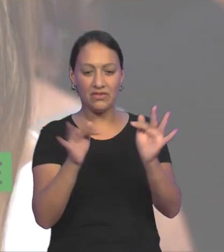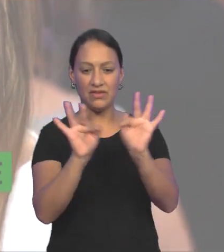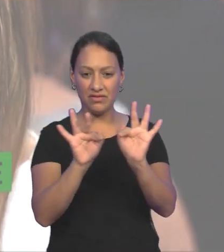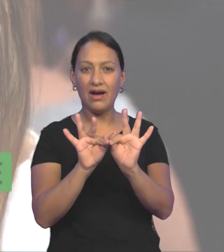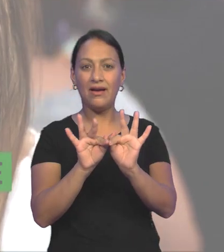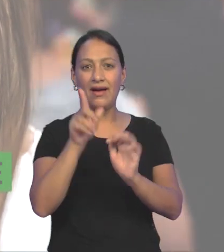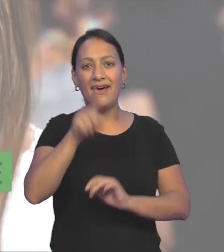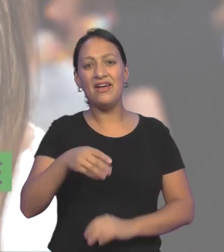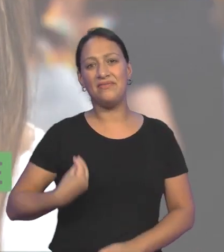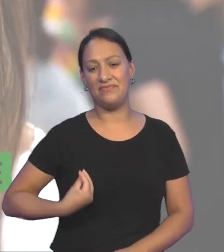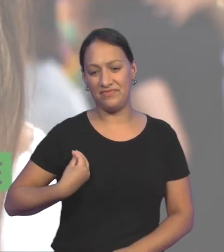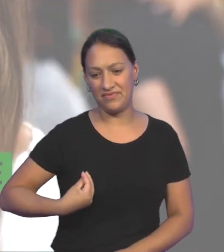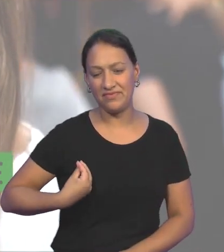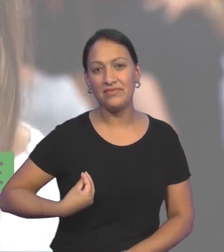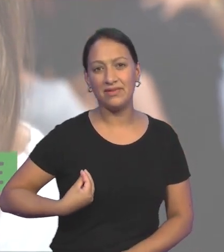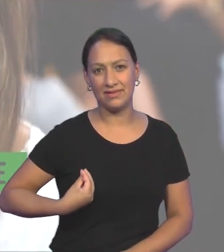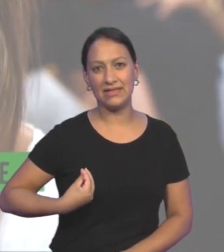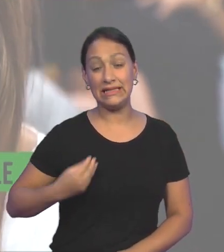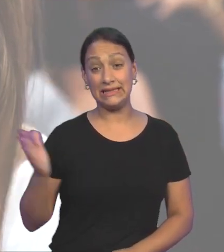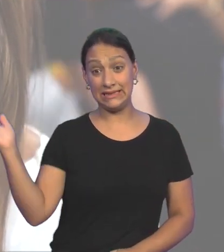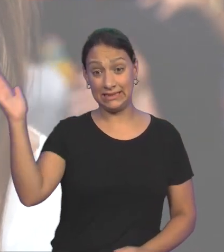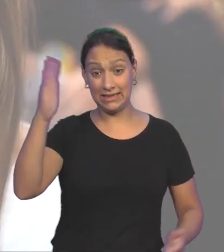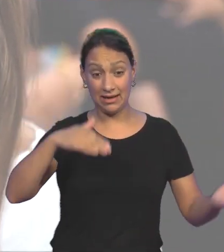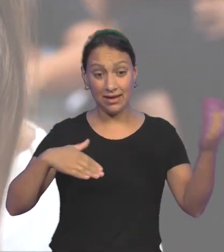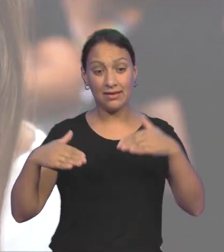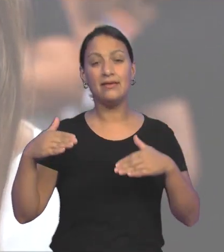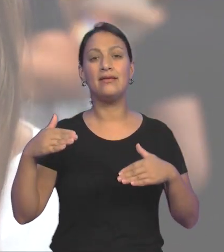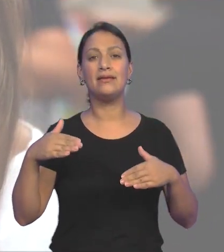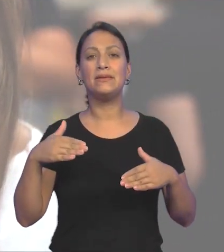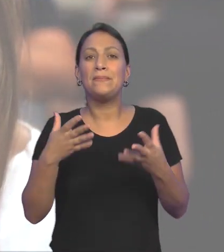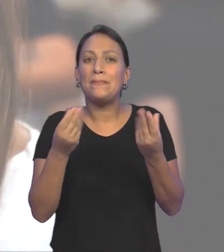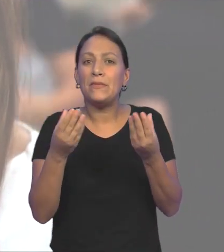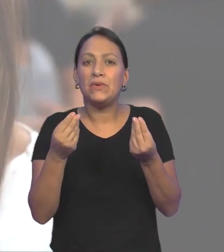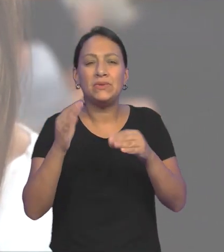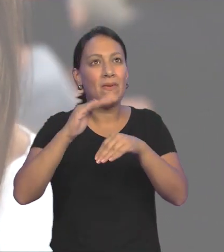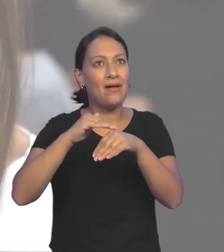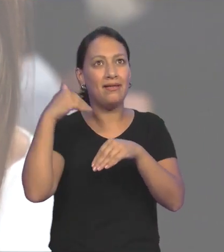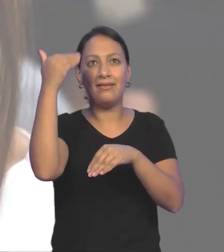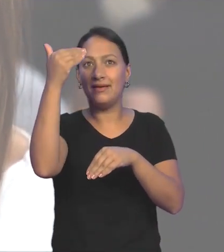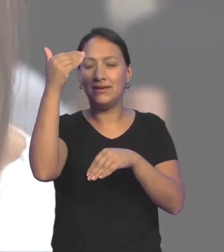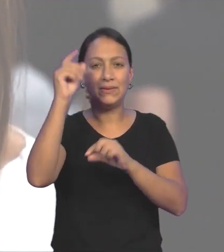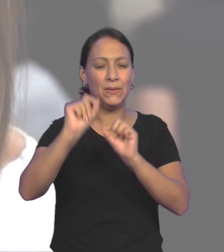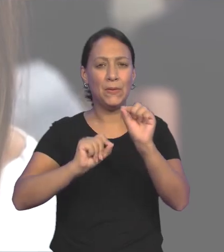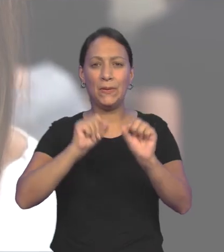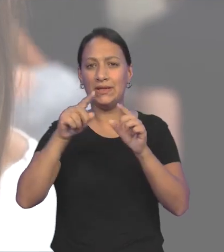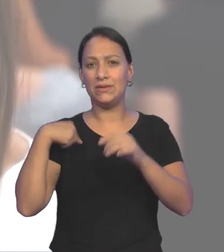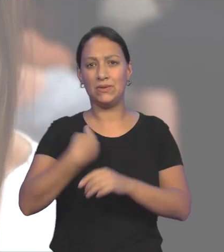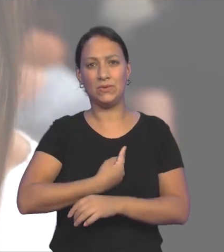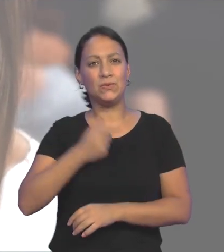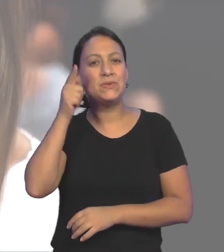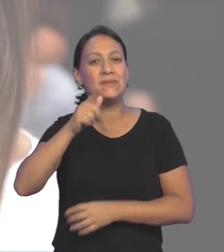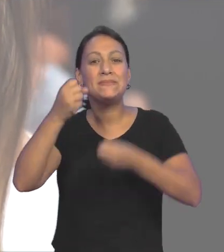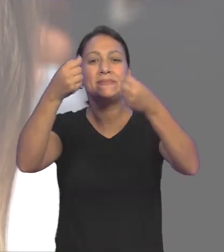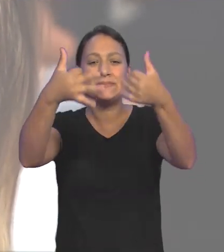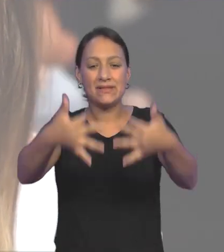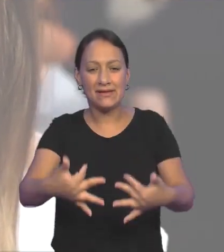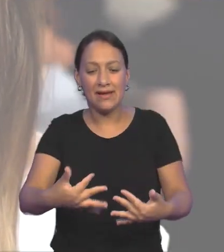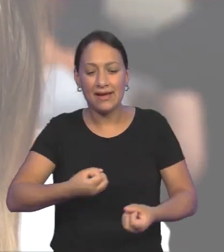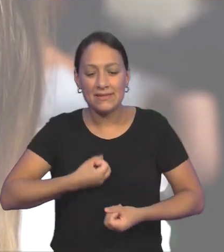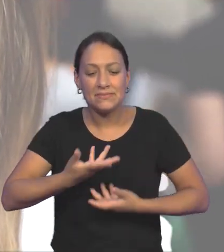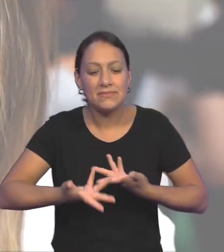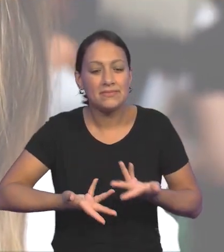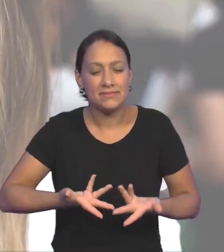né? O viver. Então a gente traz muito além do que a gente consegue